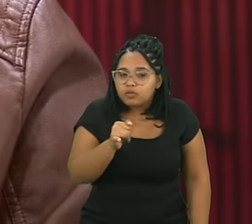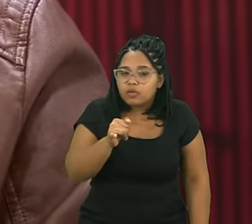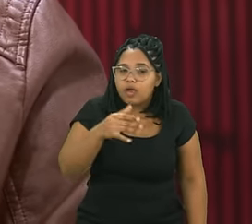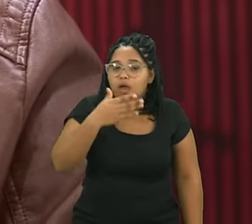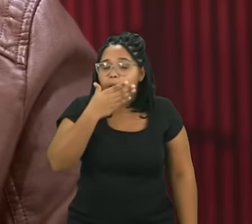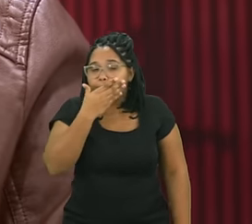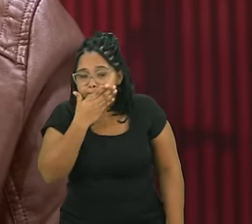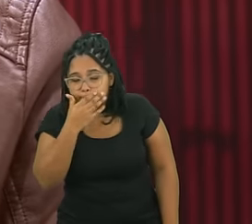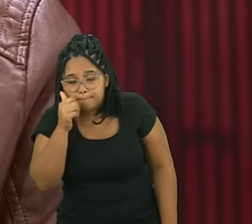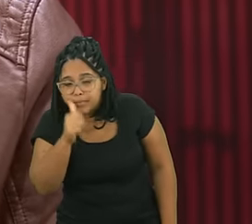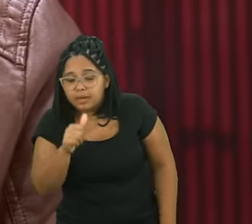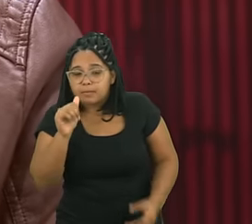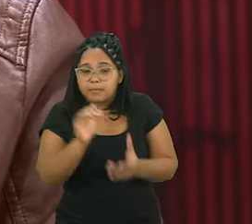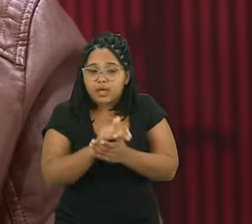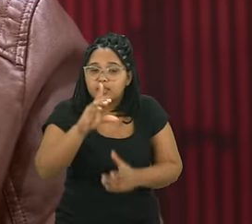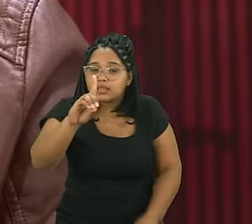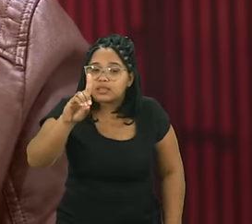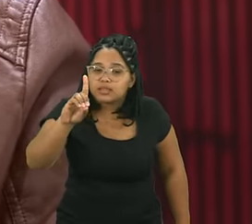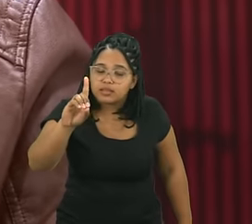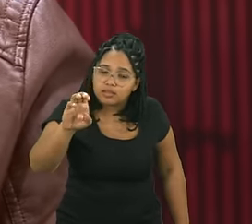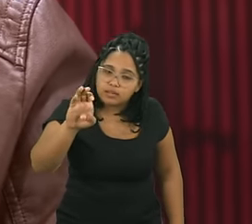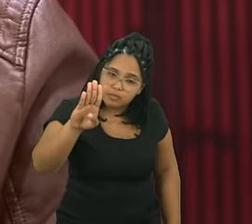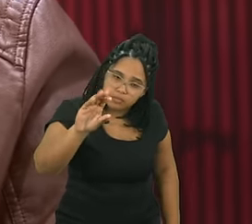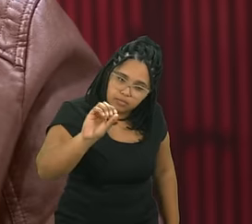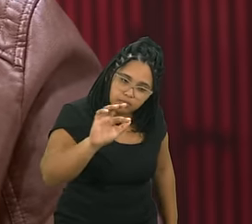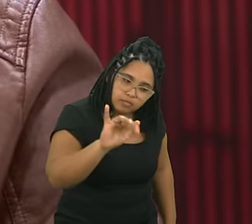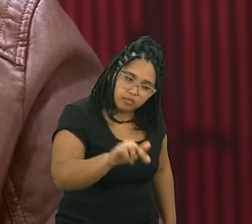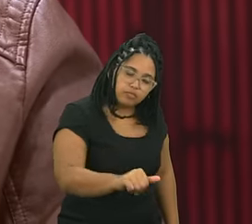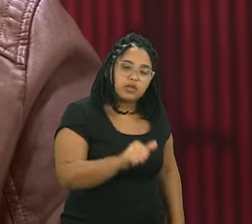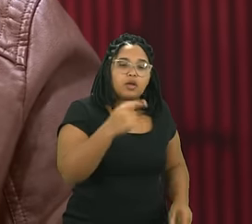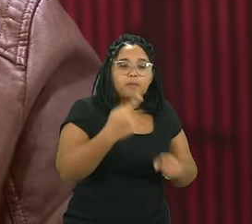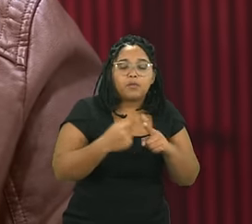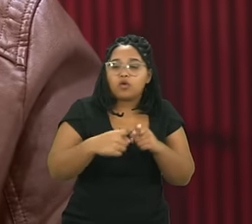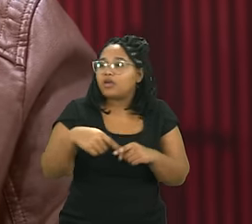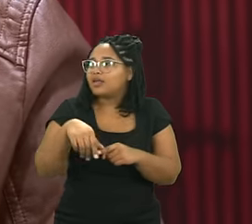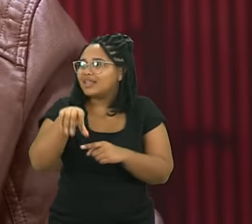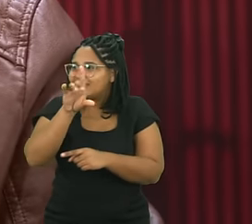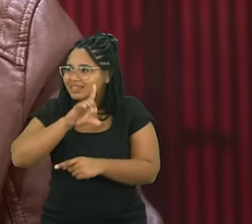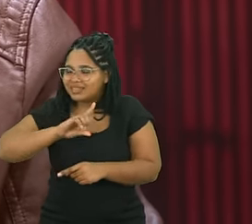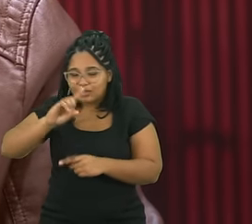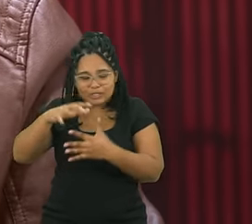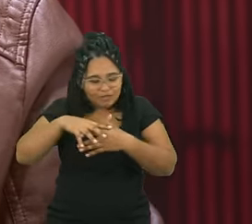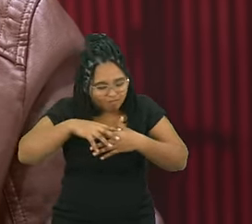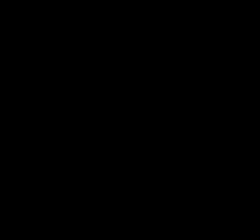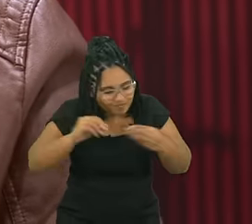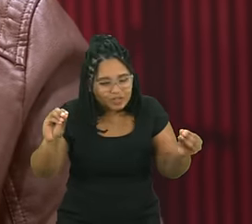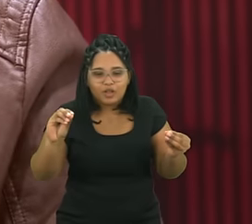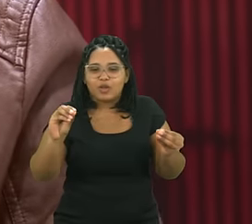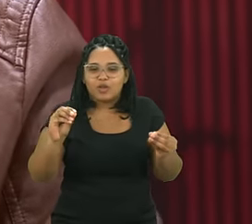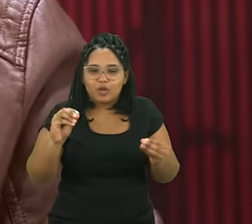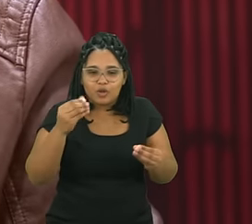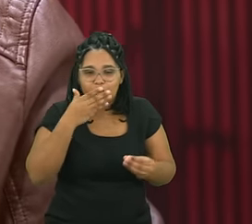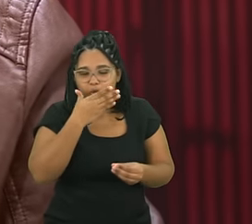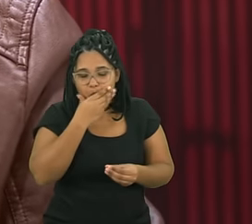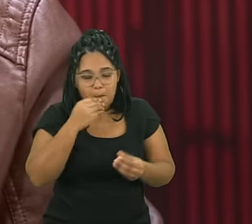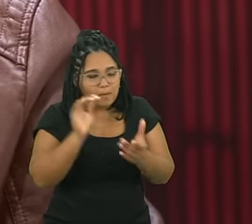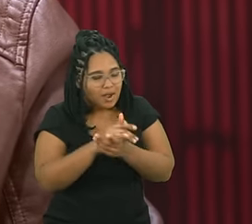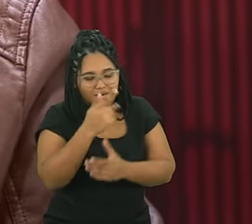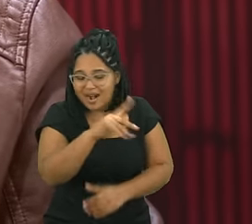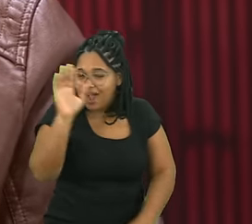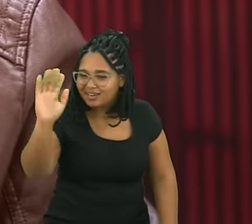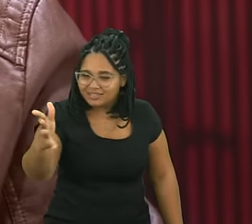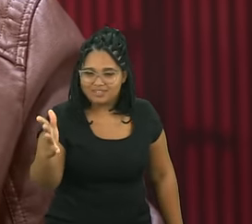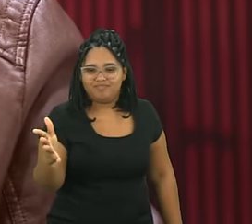ele. Pedi para minha esposa falar para a irmã Débora que Deus estava curando o seu esposo. E que